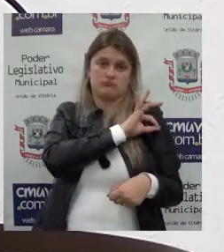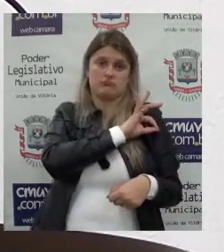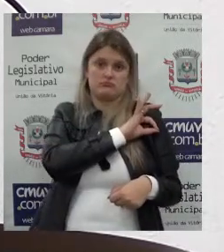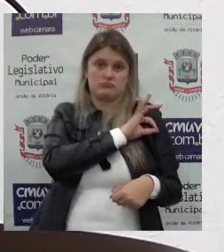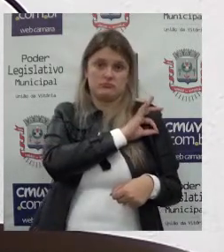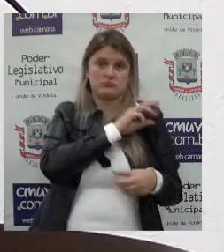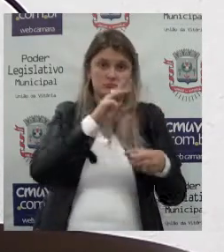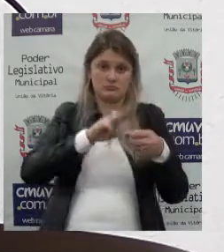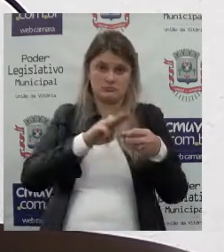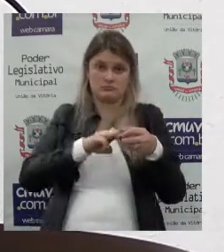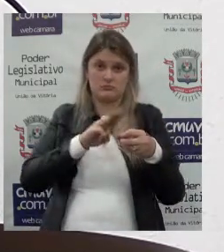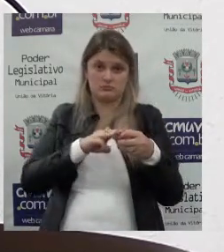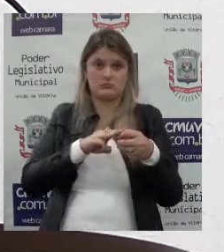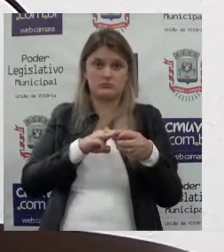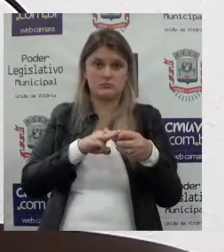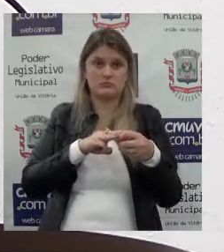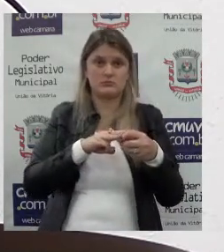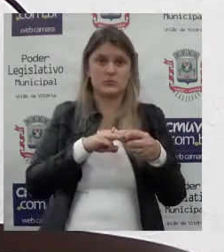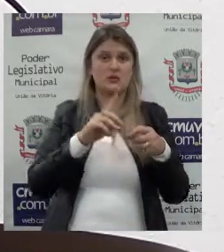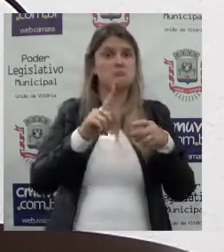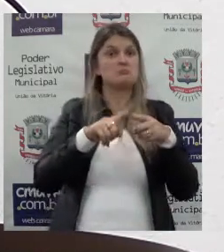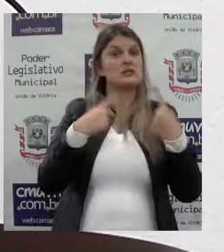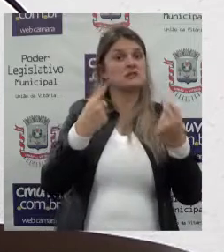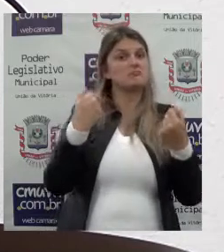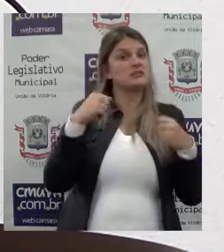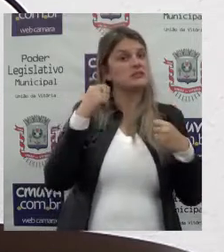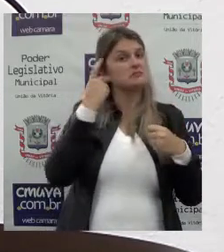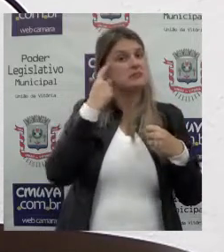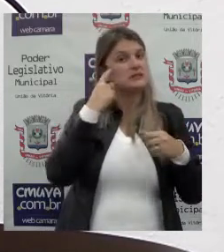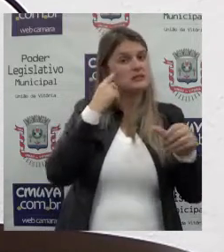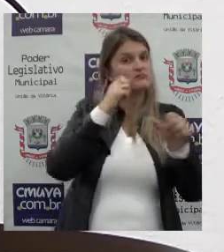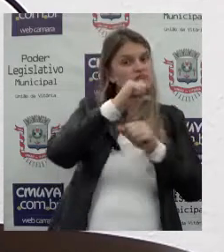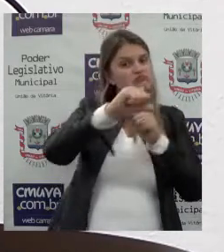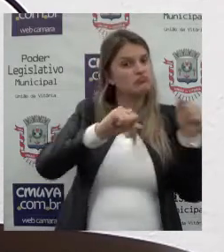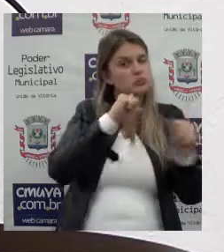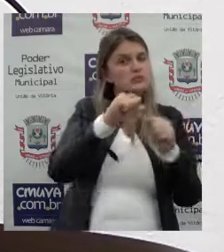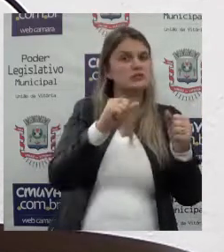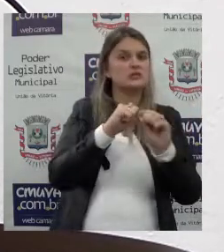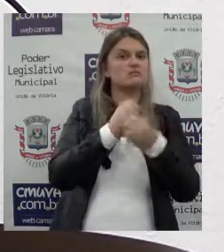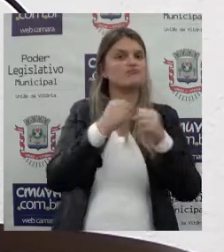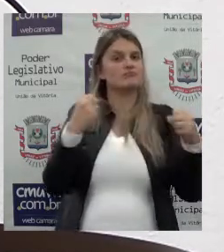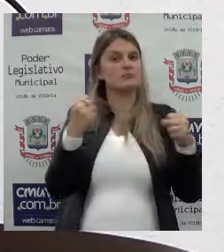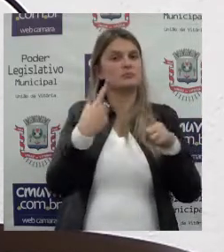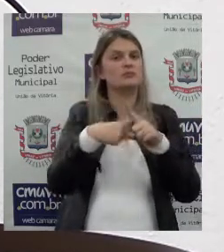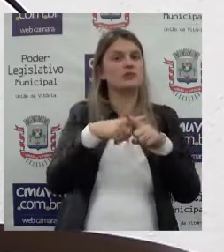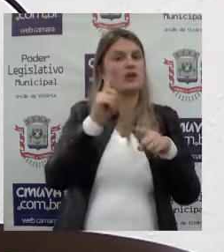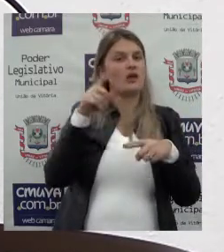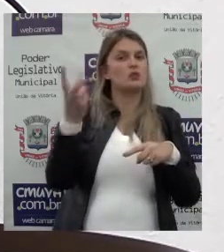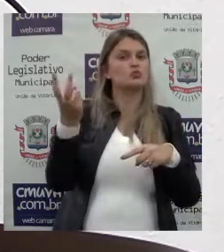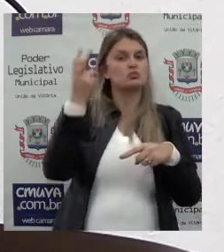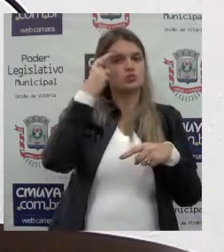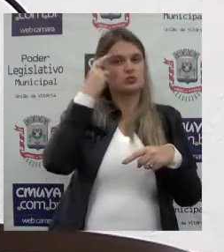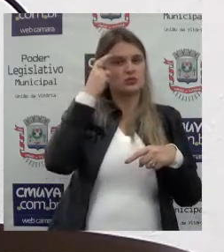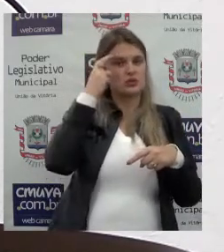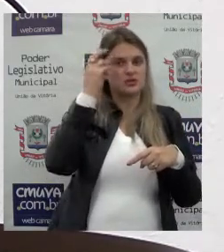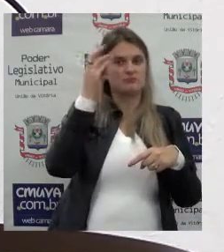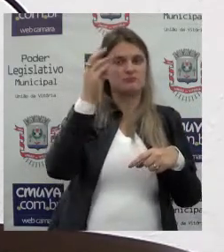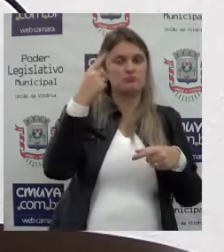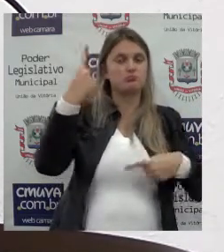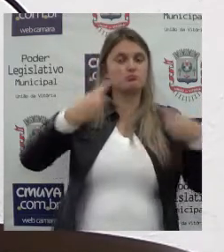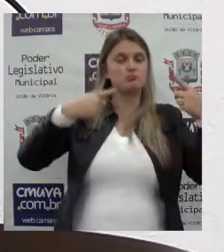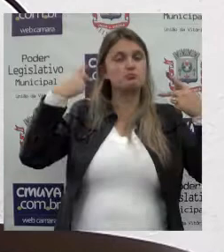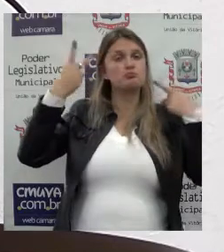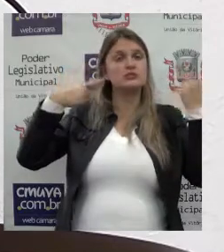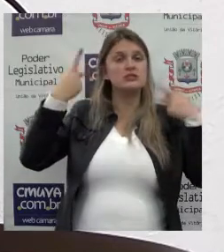prefeito falou, é da polícia municipal, é da polícia municipal. Mas vai ter que ter uma mudança muito grande na cultura, até política